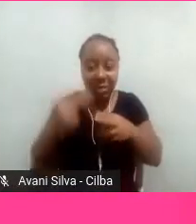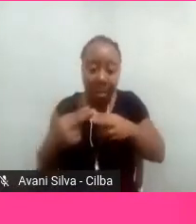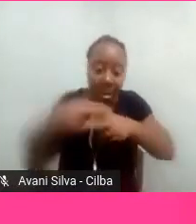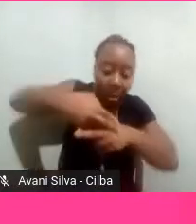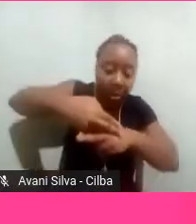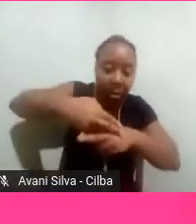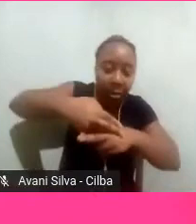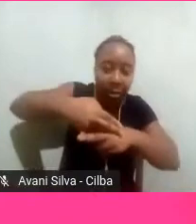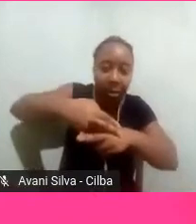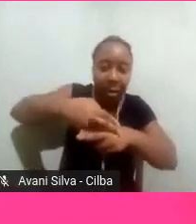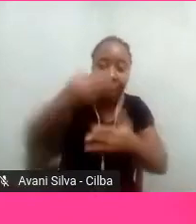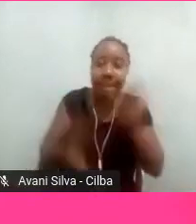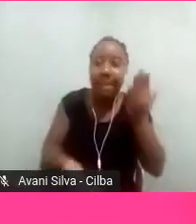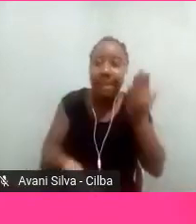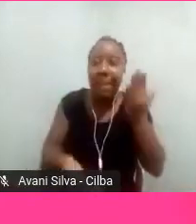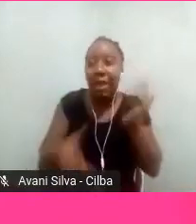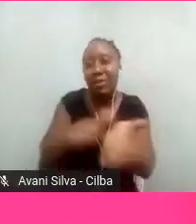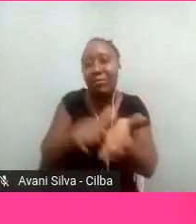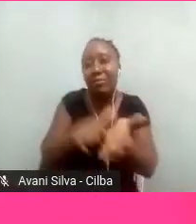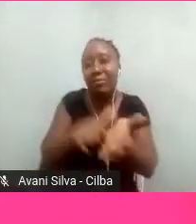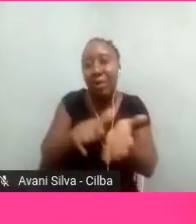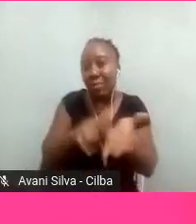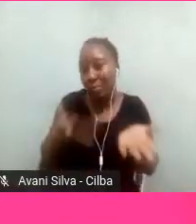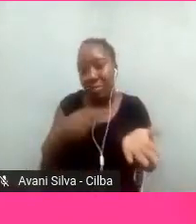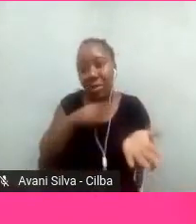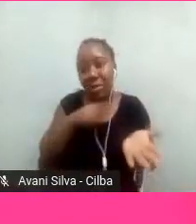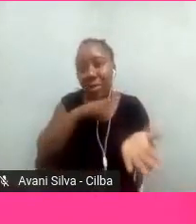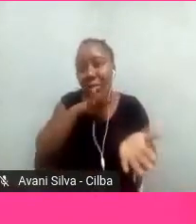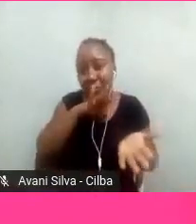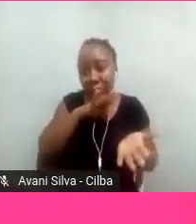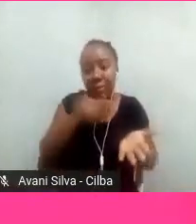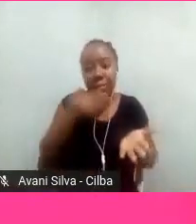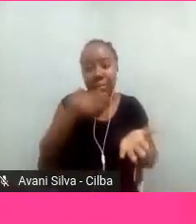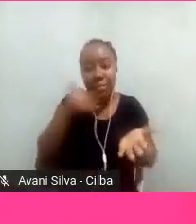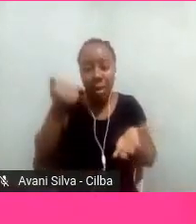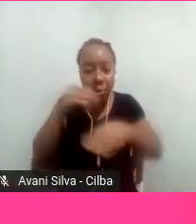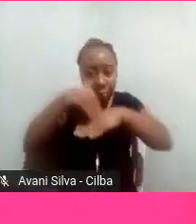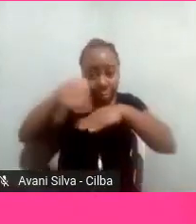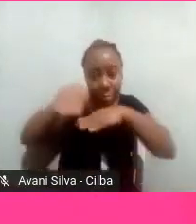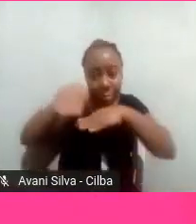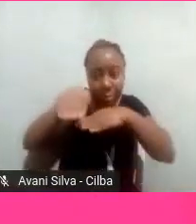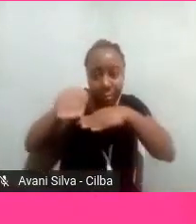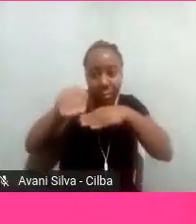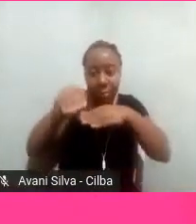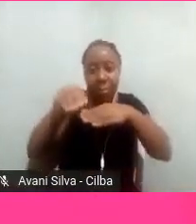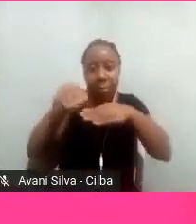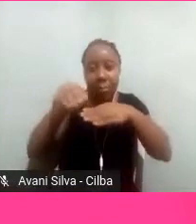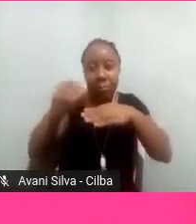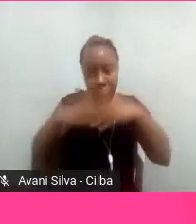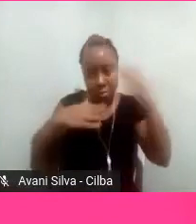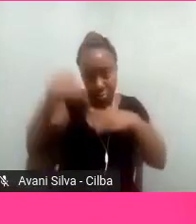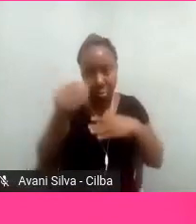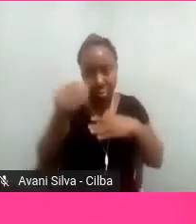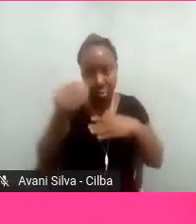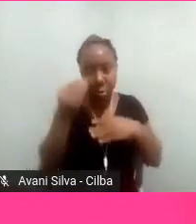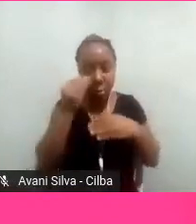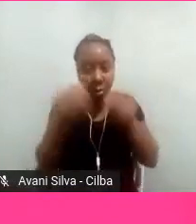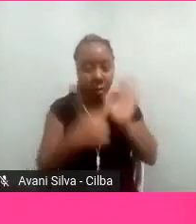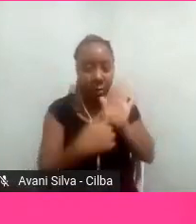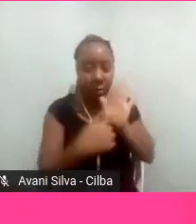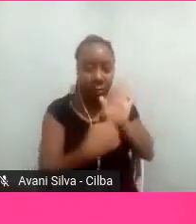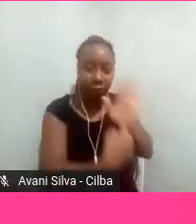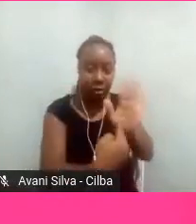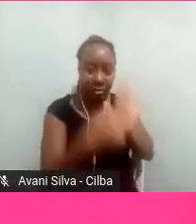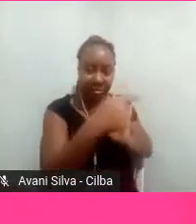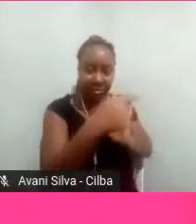você perde aquela parte do objeto. Então, eu criei essa técnica de apoiar o dedo do lado para que o